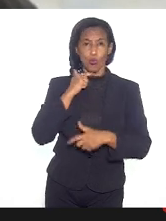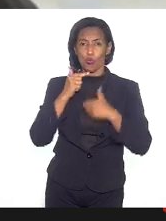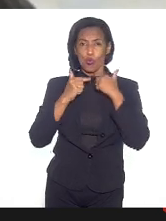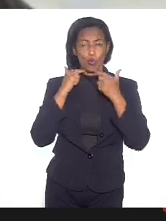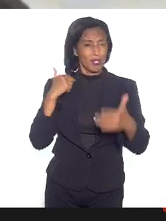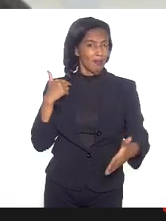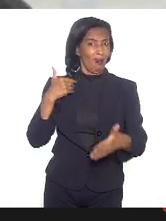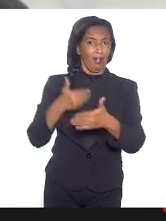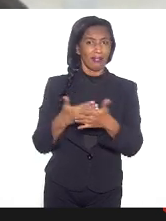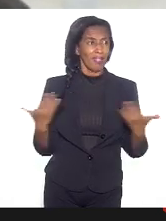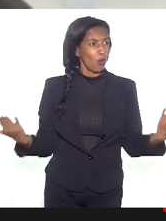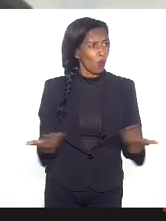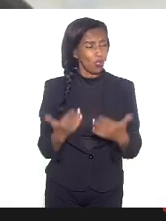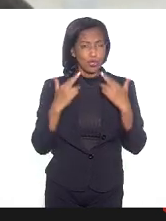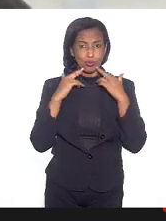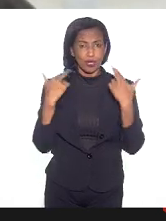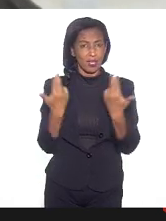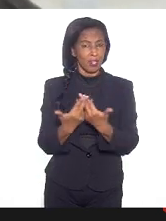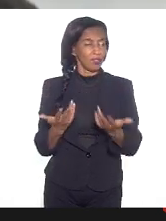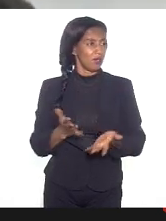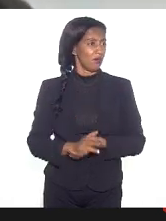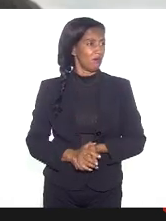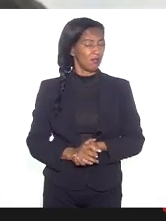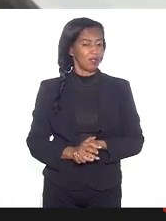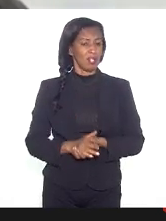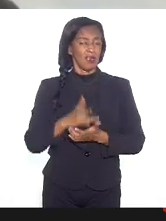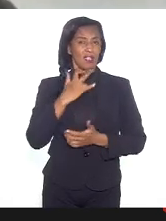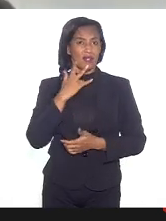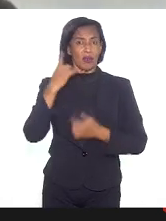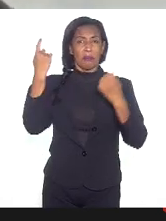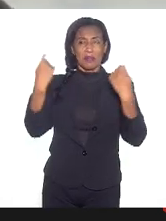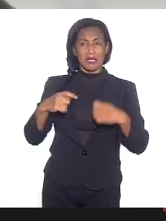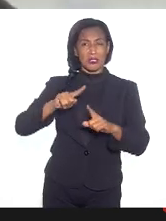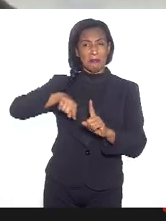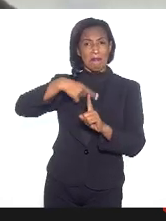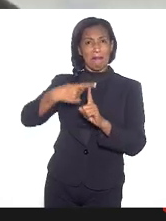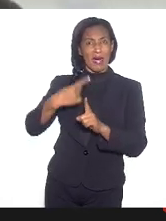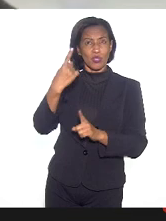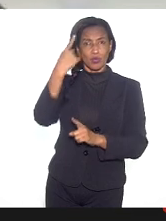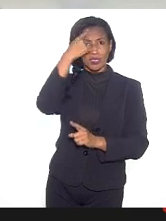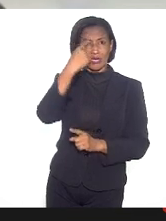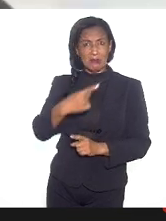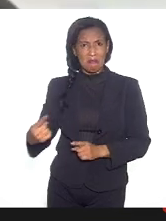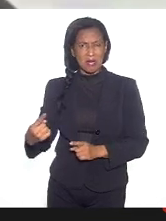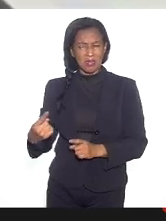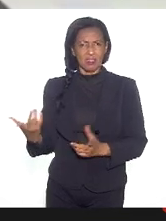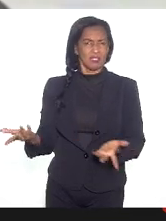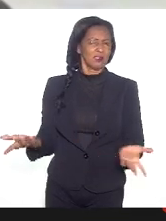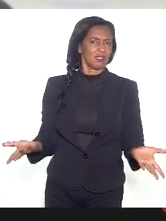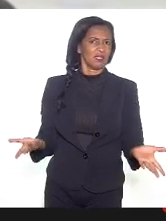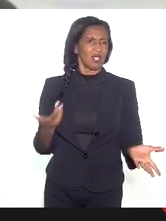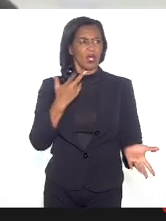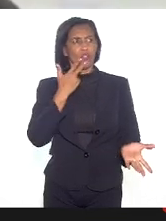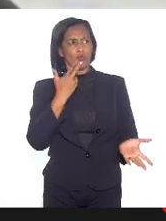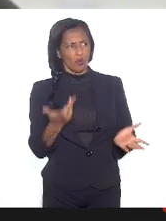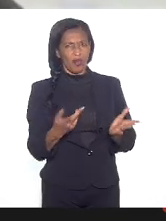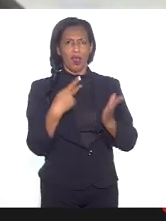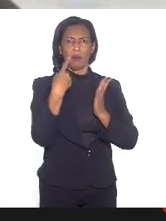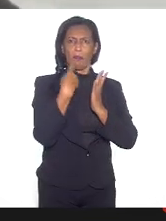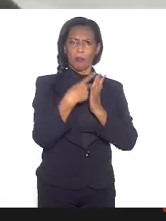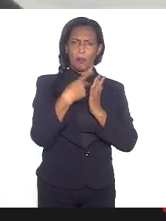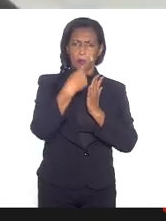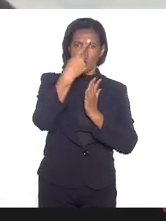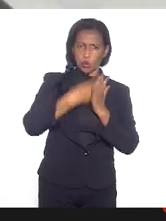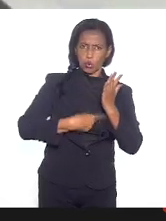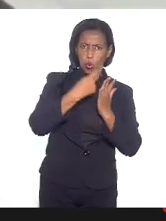até hoje, dia da audiência. Vossa Excelência está dizendo que precisa de mais uma semana para entregar. Quero dizer que desde já vou protocolar hoje,